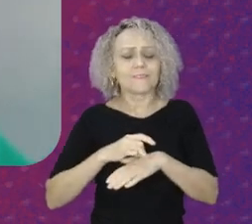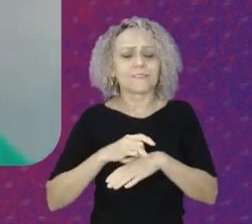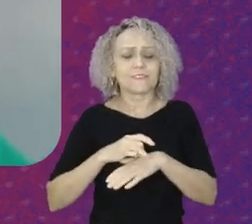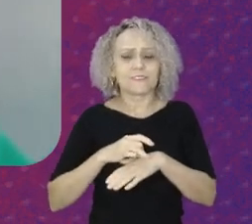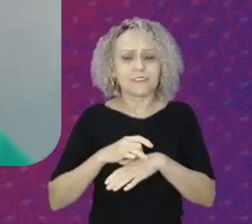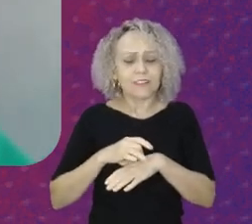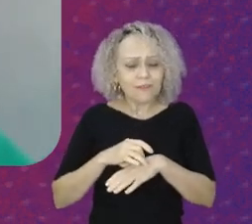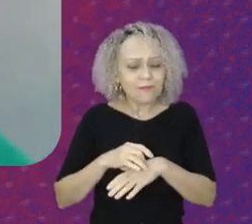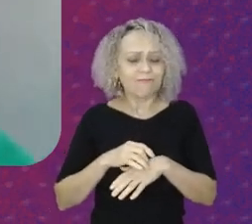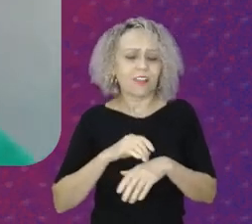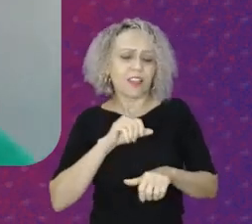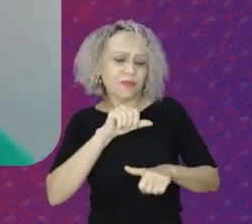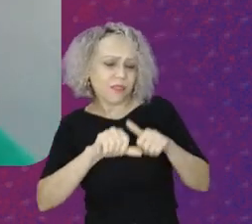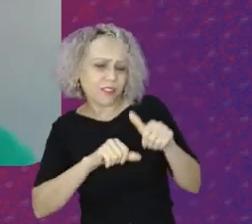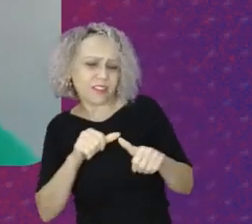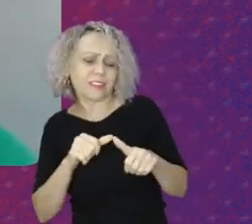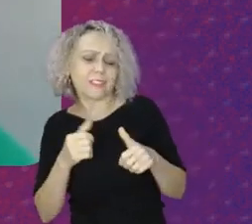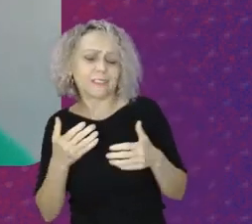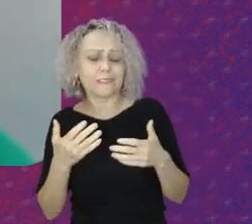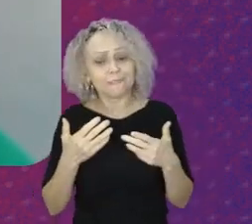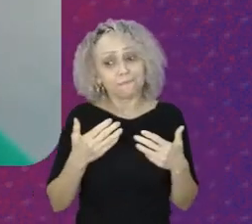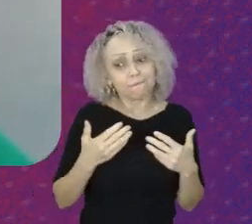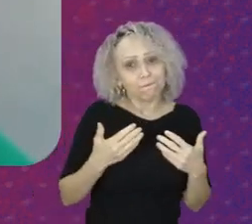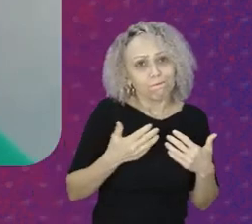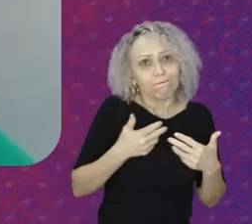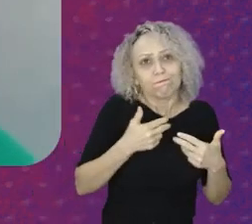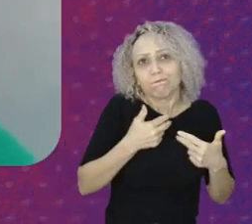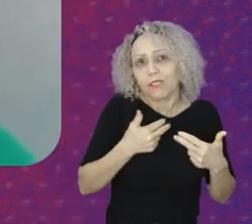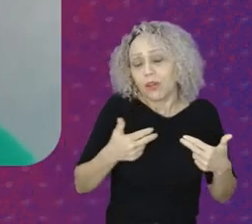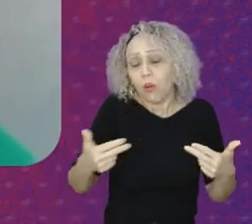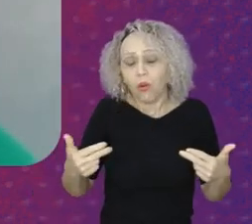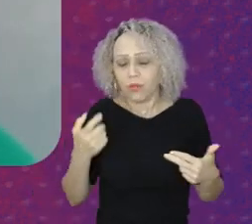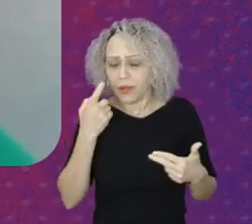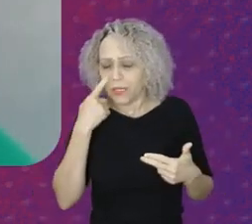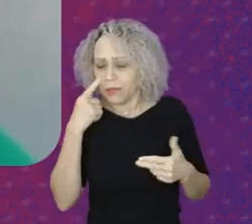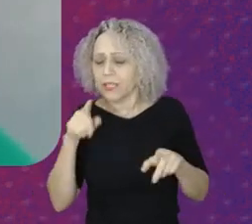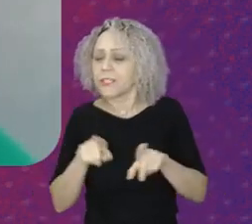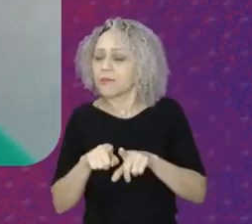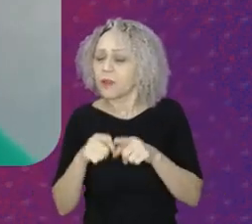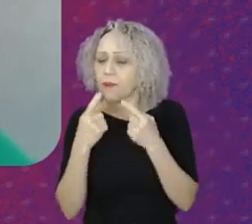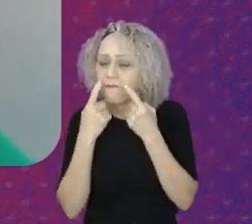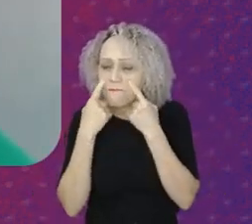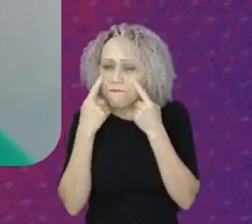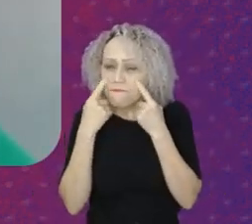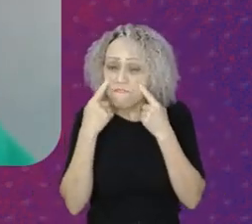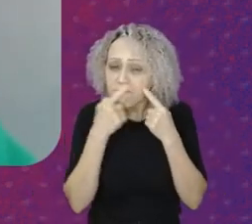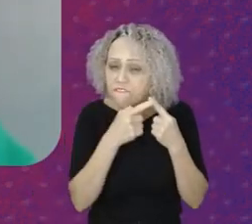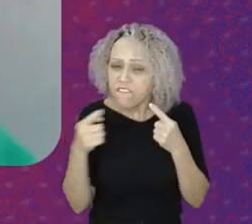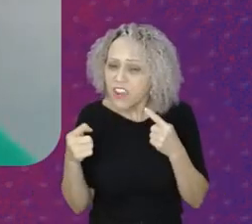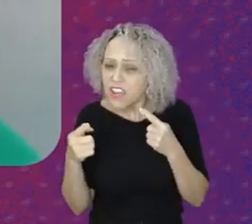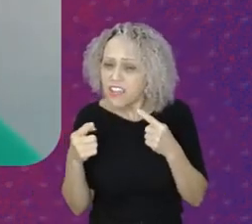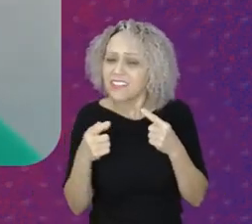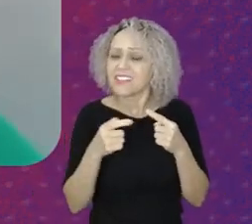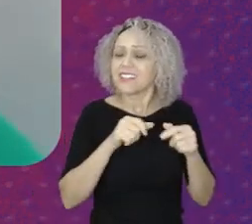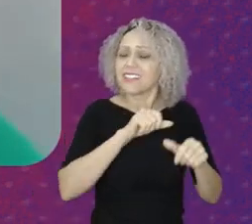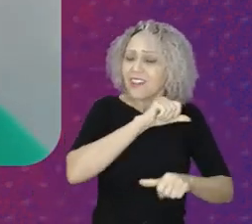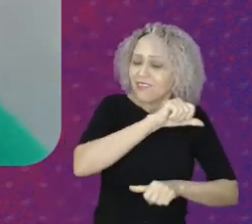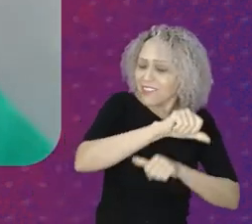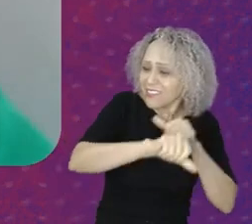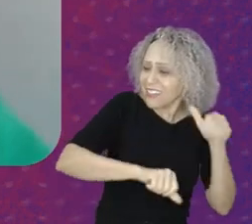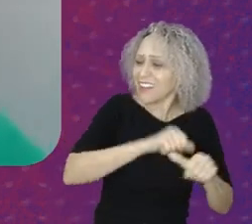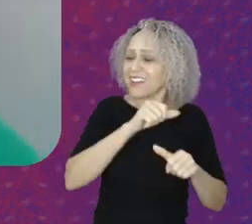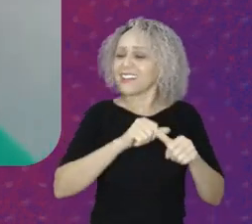também pude testemunhar com meus olhos a transformação da cadeira, da cor, da pesquisa, do texto,